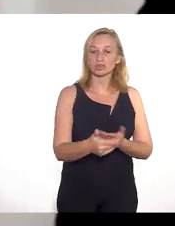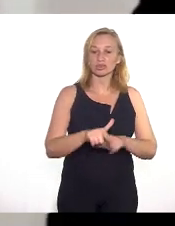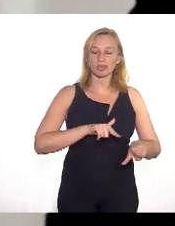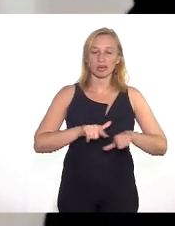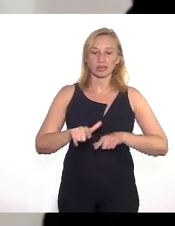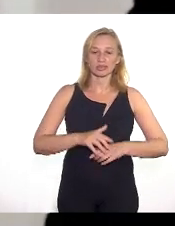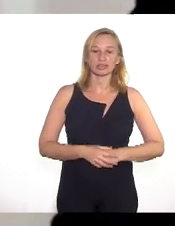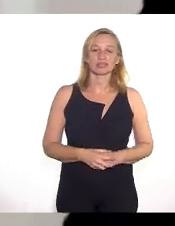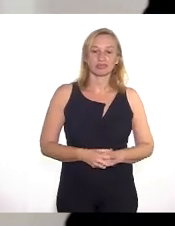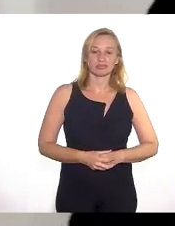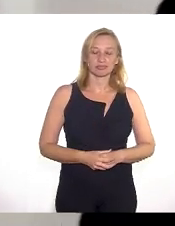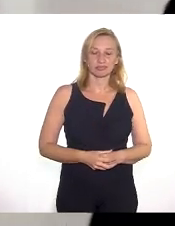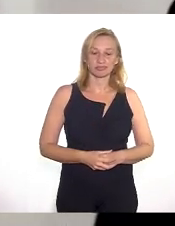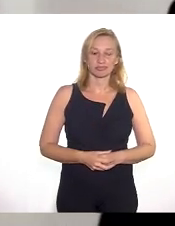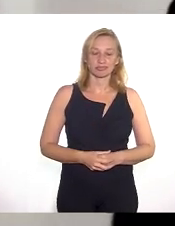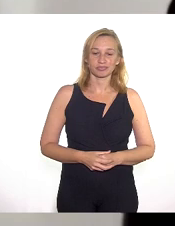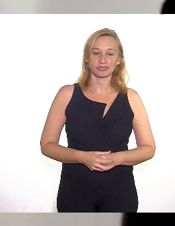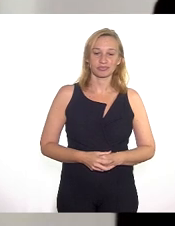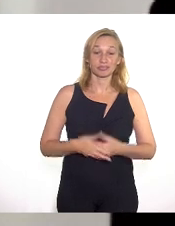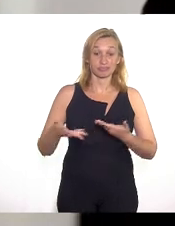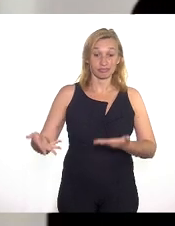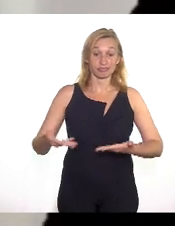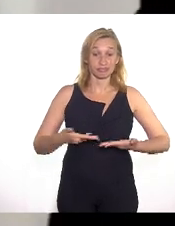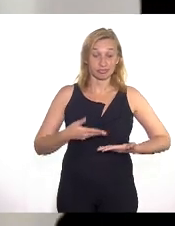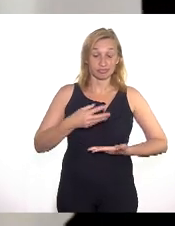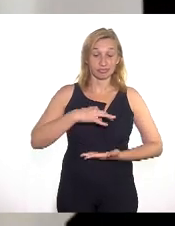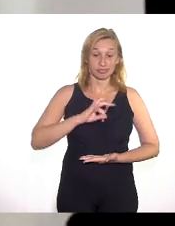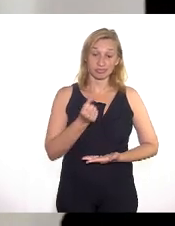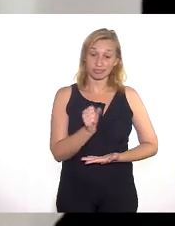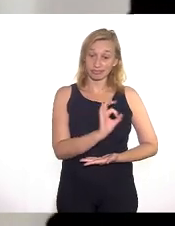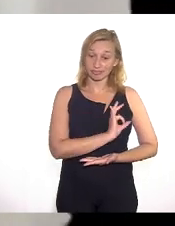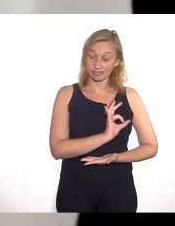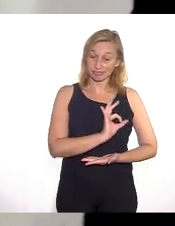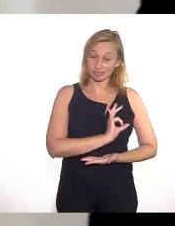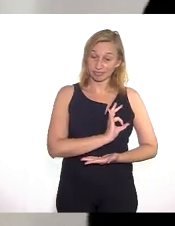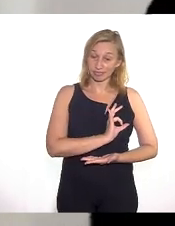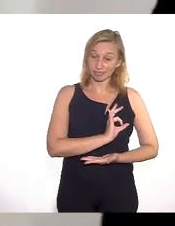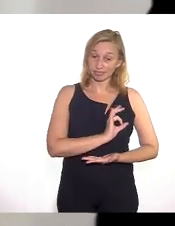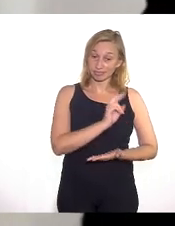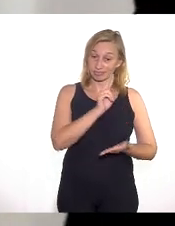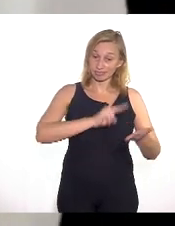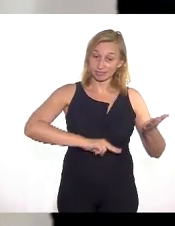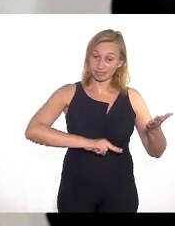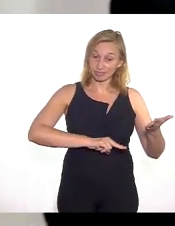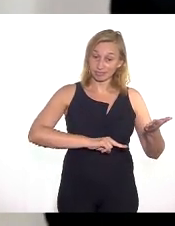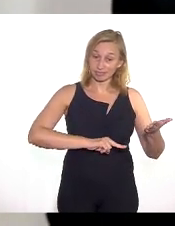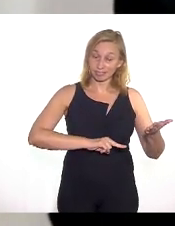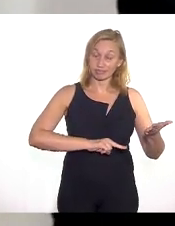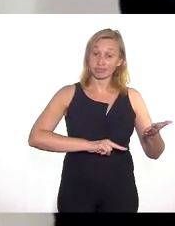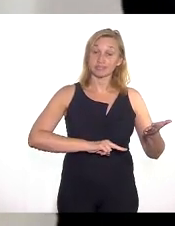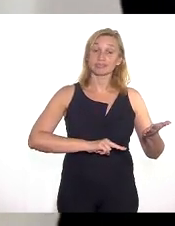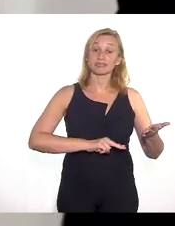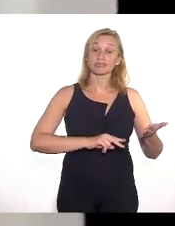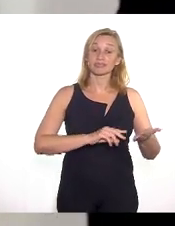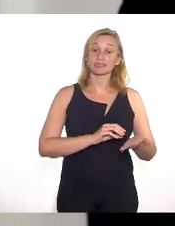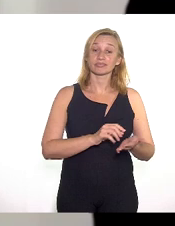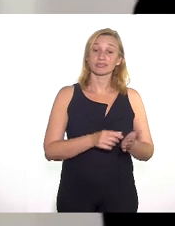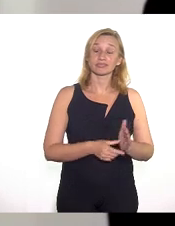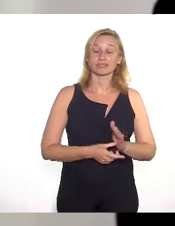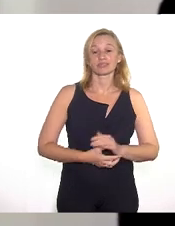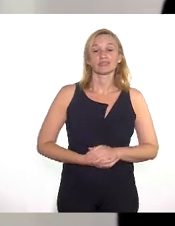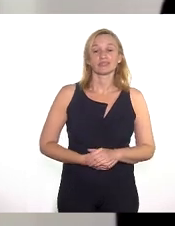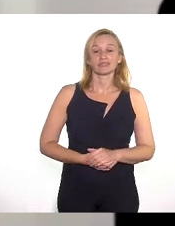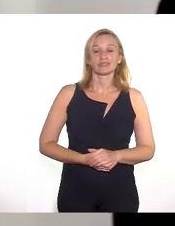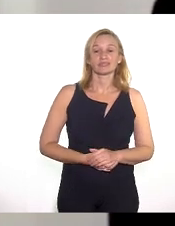iniciamos os nossos trabalhos. Presidência convida, está aberta a sessão. Presidência convida a deputada Marta Rocha a fazer a leitura da ata da sessão